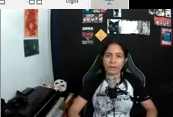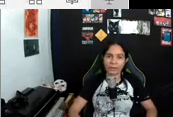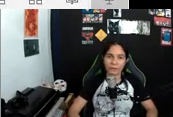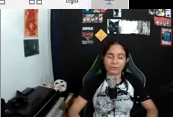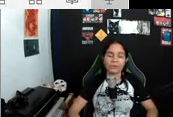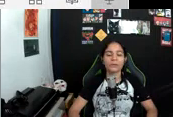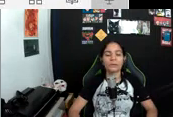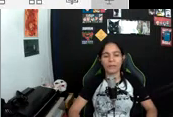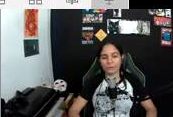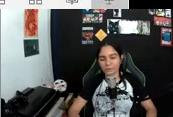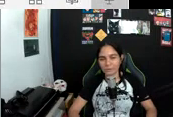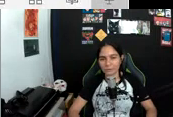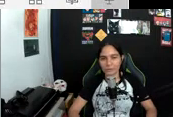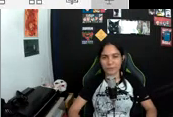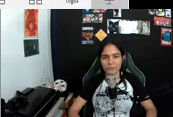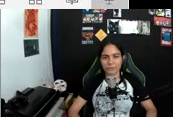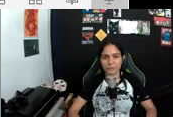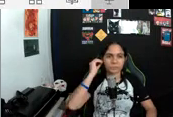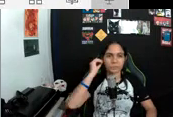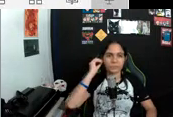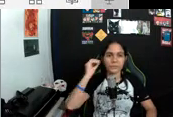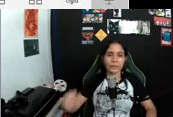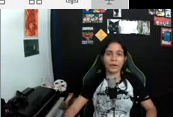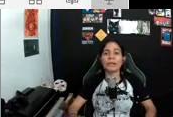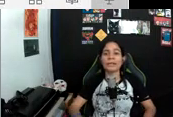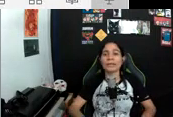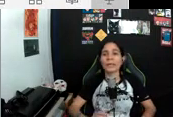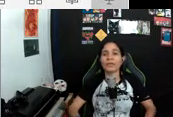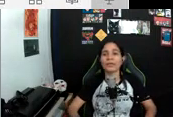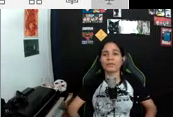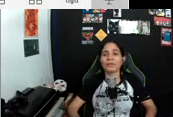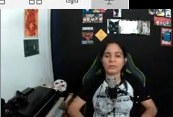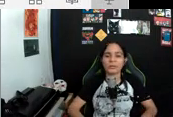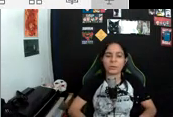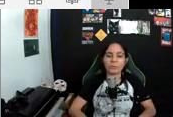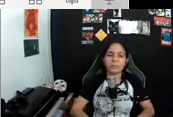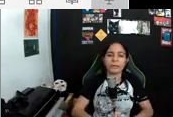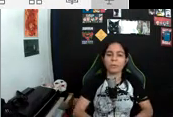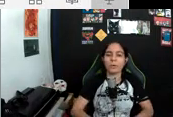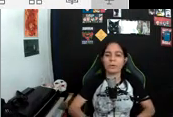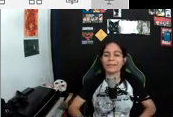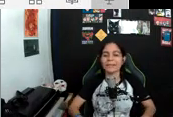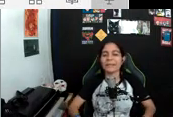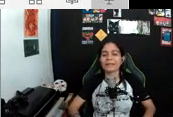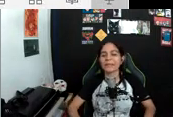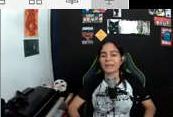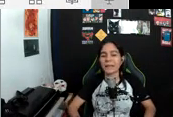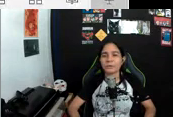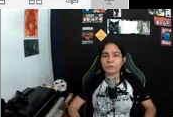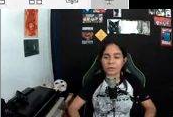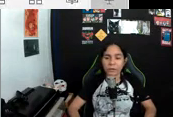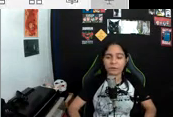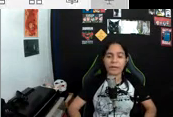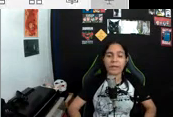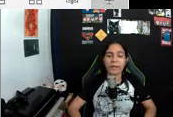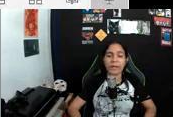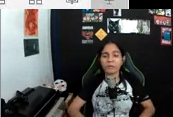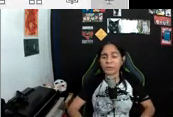estar prestando dentro do seu serviço. Então, ser diferente não é problema, o problema é ser